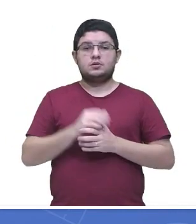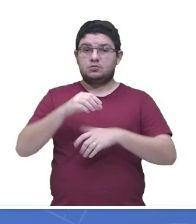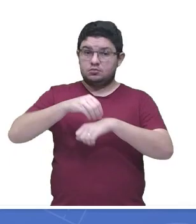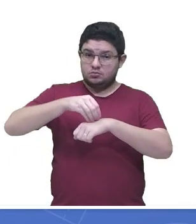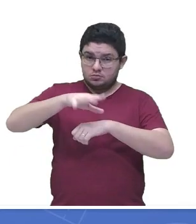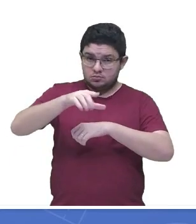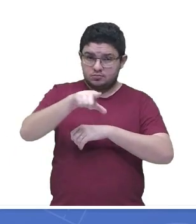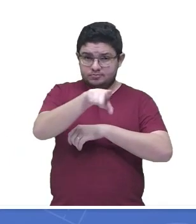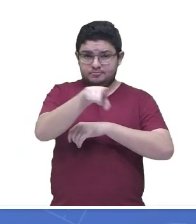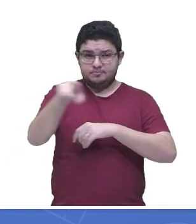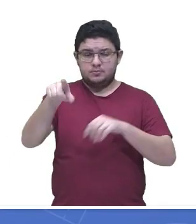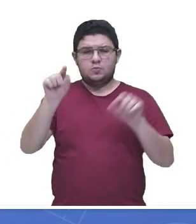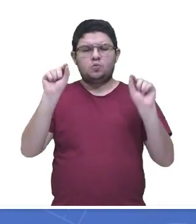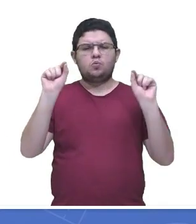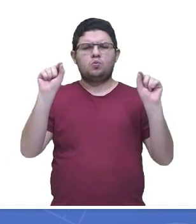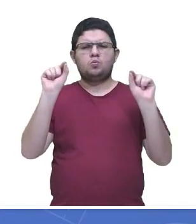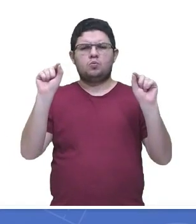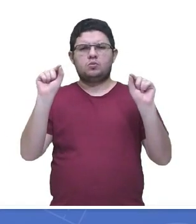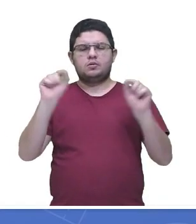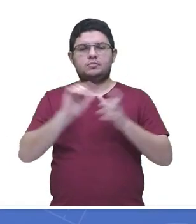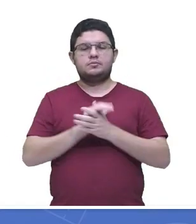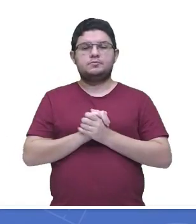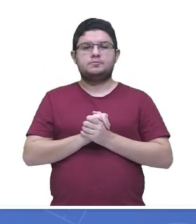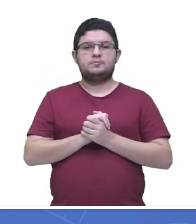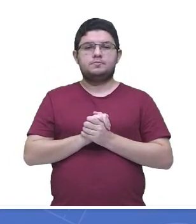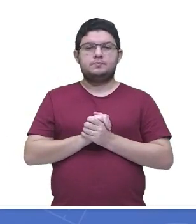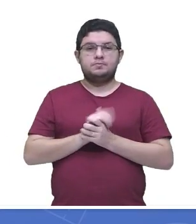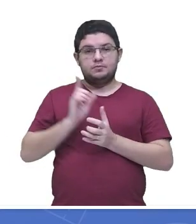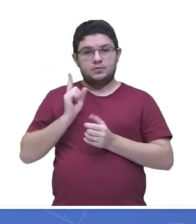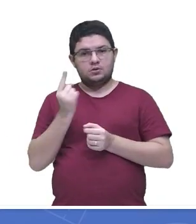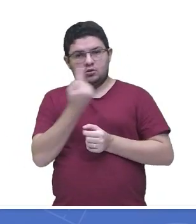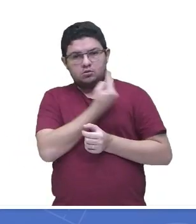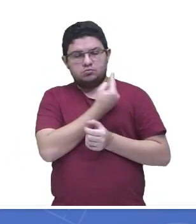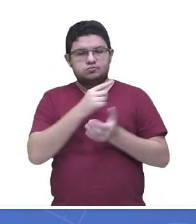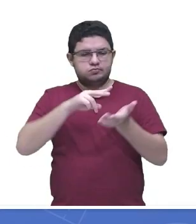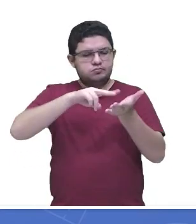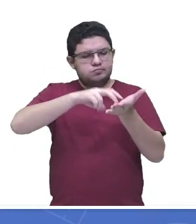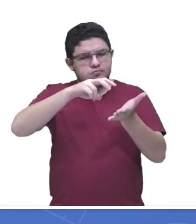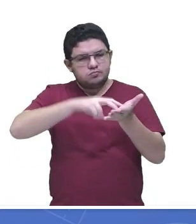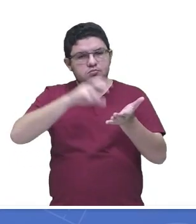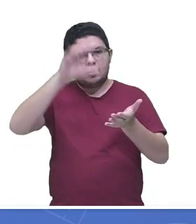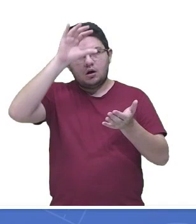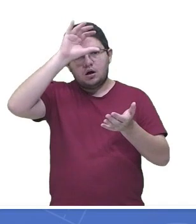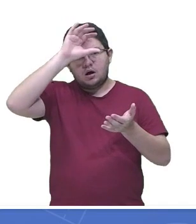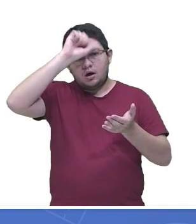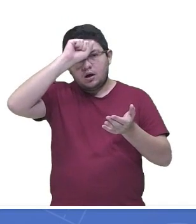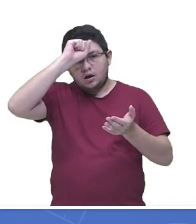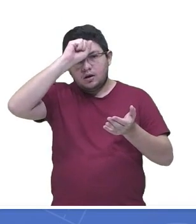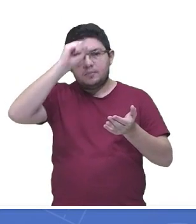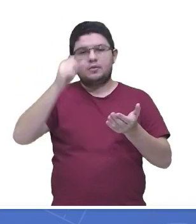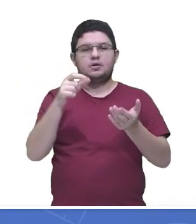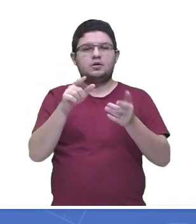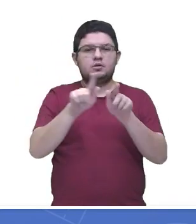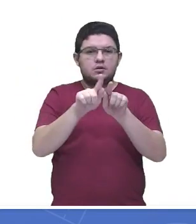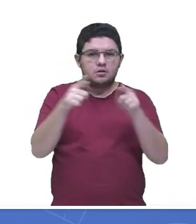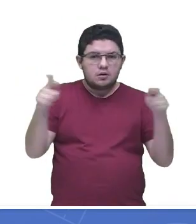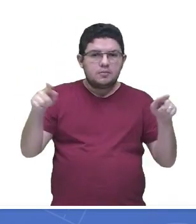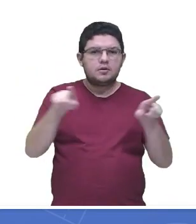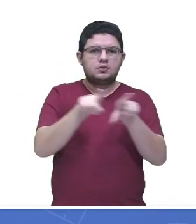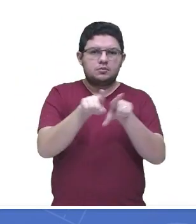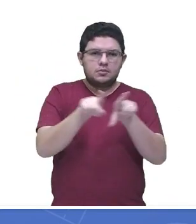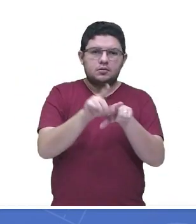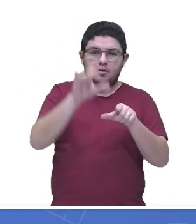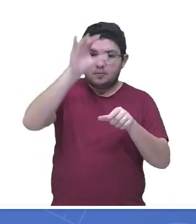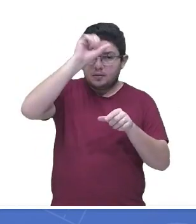vocês, a gente aprende vocabulário, a gramática, mas se você não sabe em